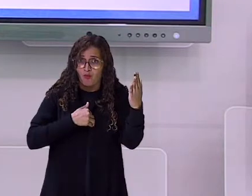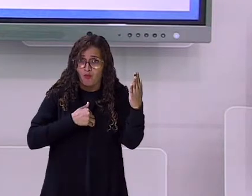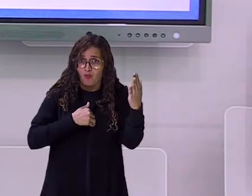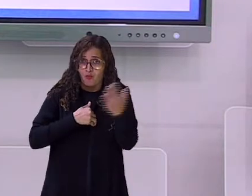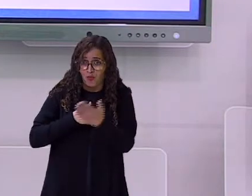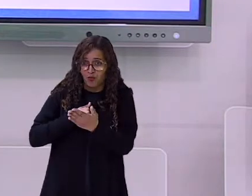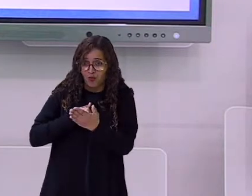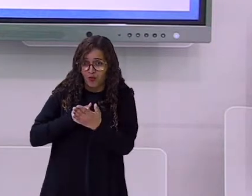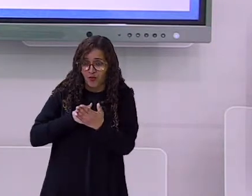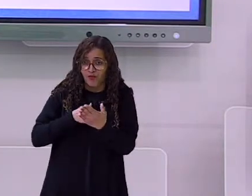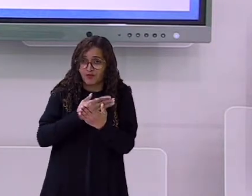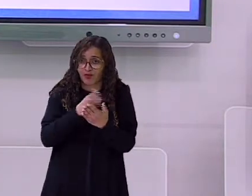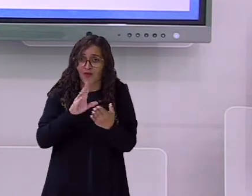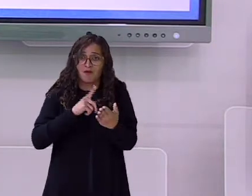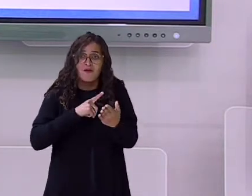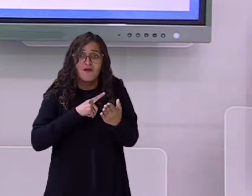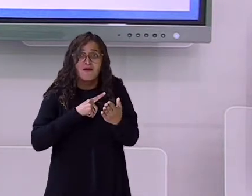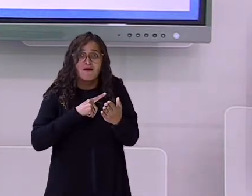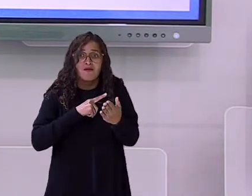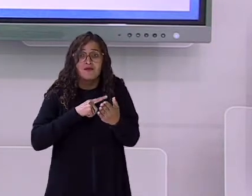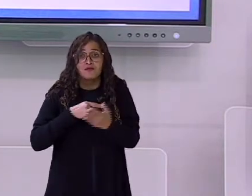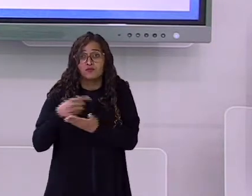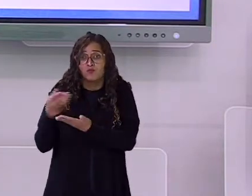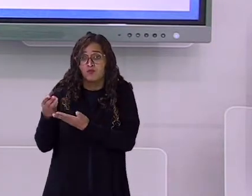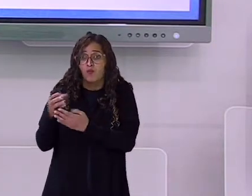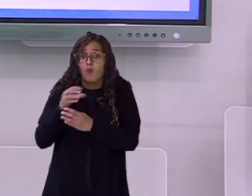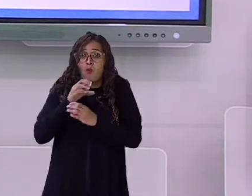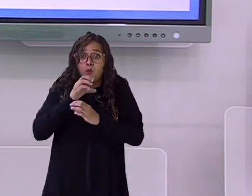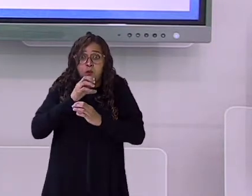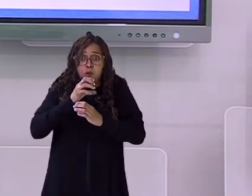E você tem um instrumento de sopro?